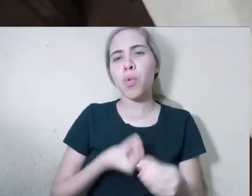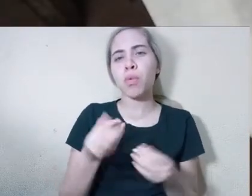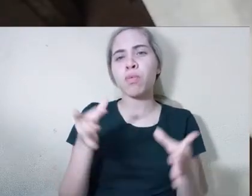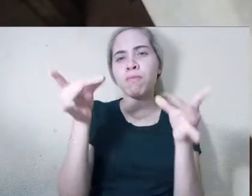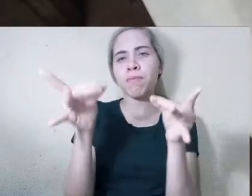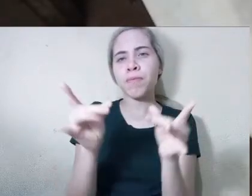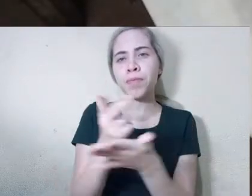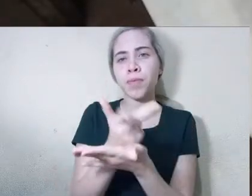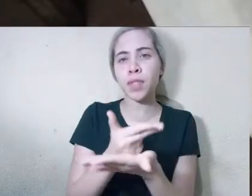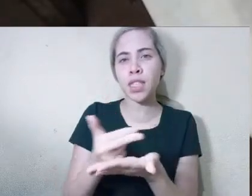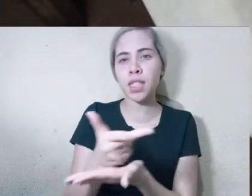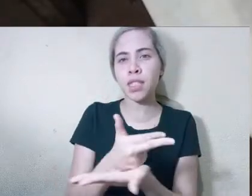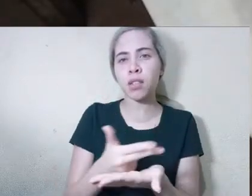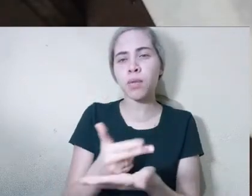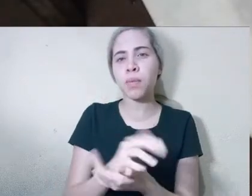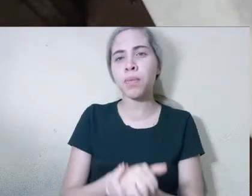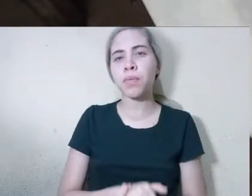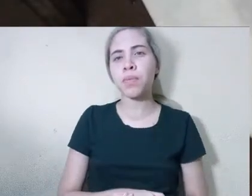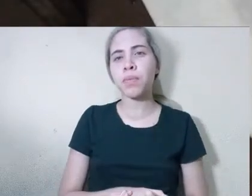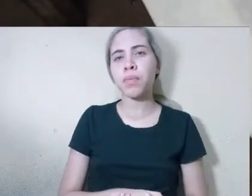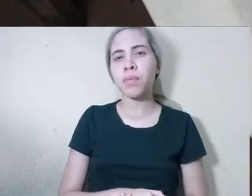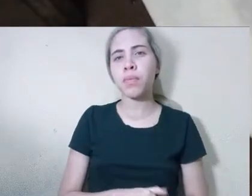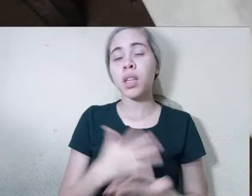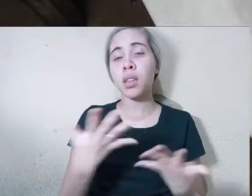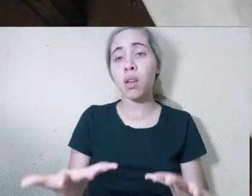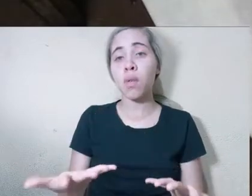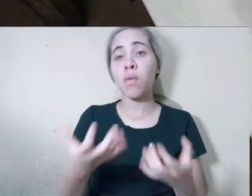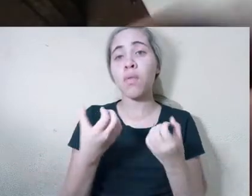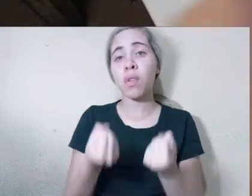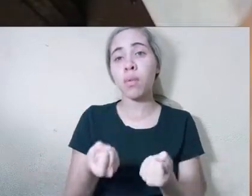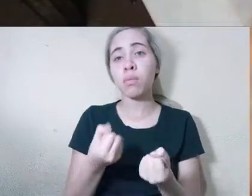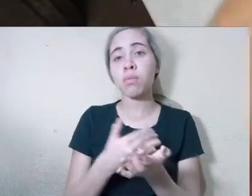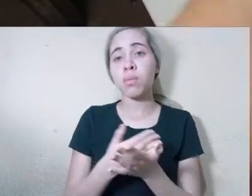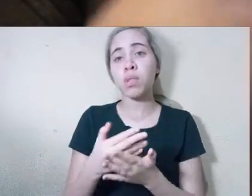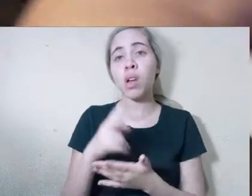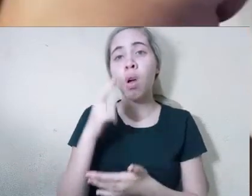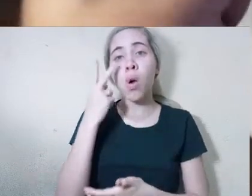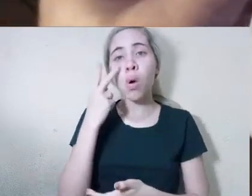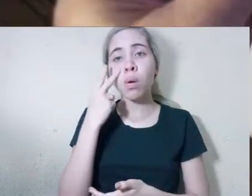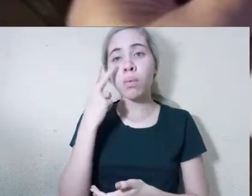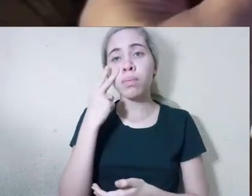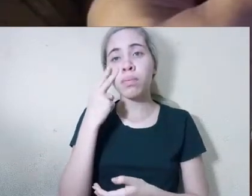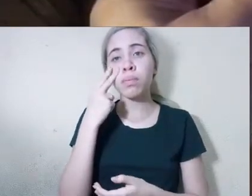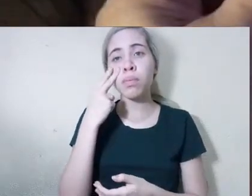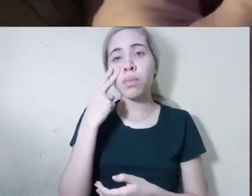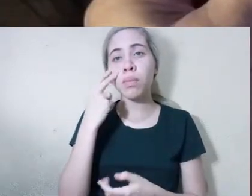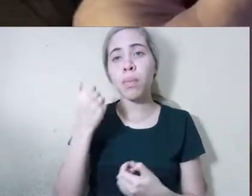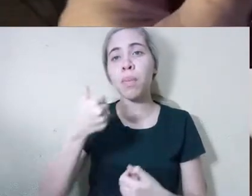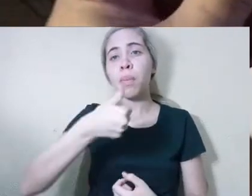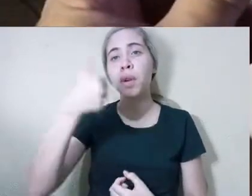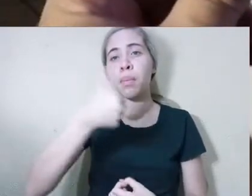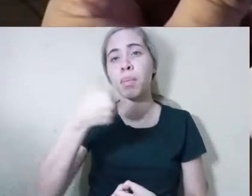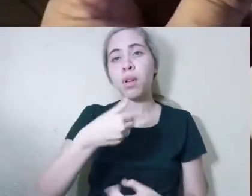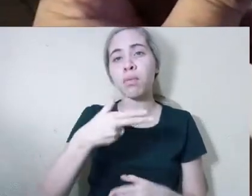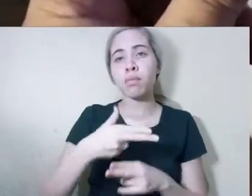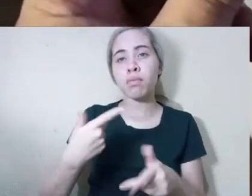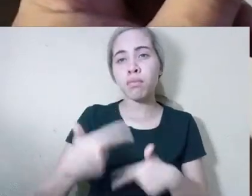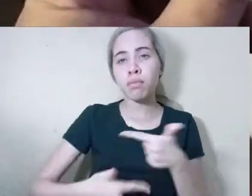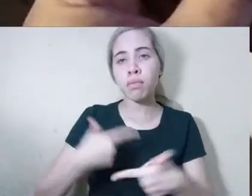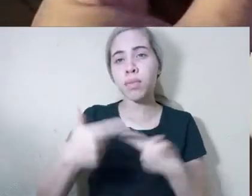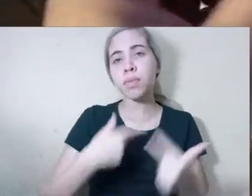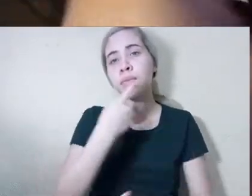desse desenho. Joia. E aí vamos começar aqui, ó. Pessoal, esse aqui foi o primeiro trabalho